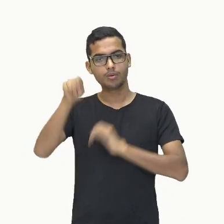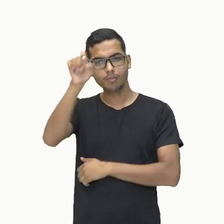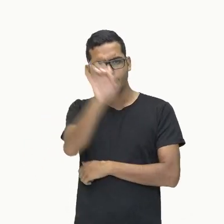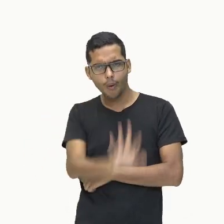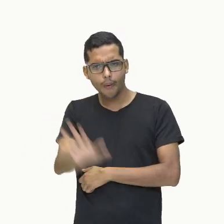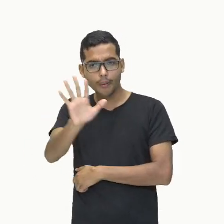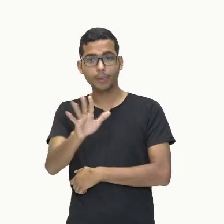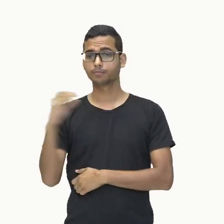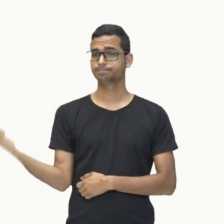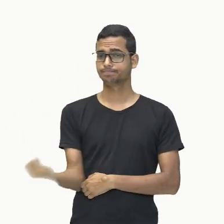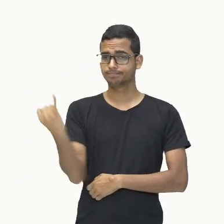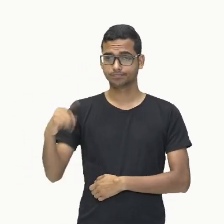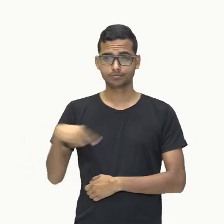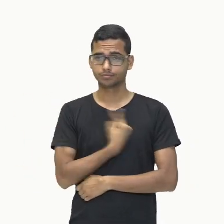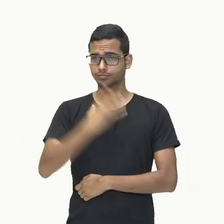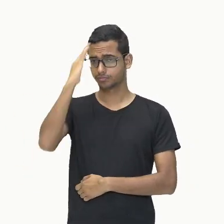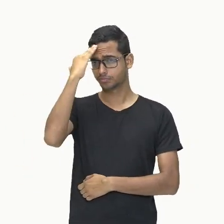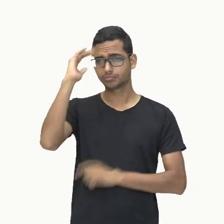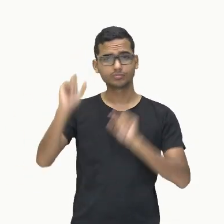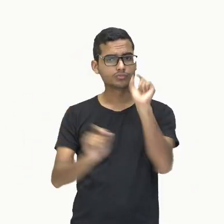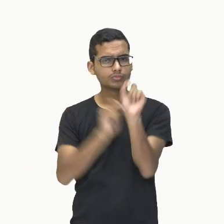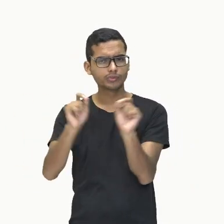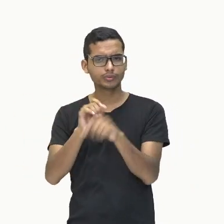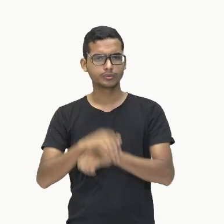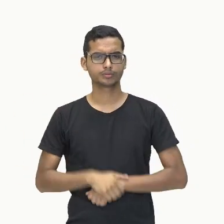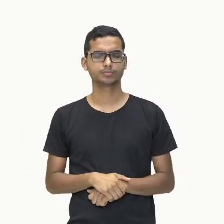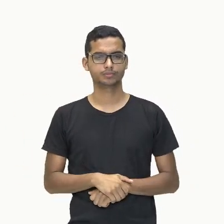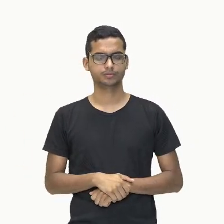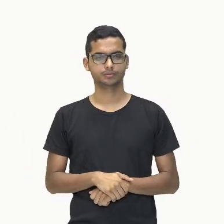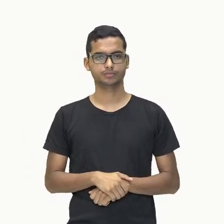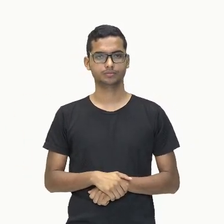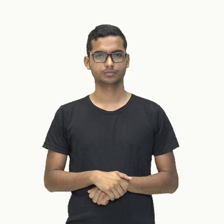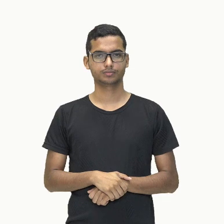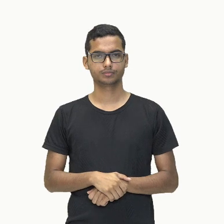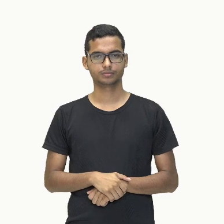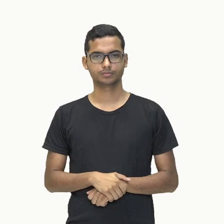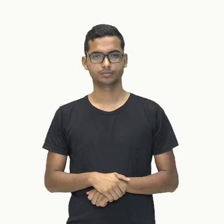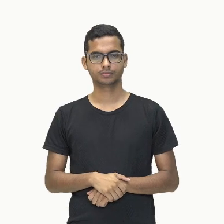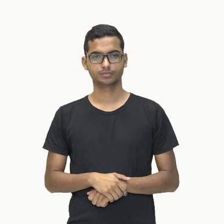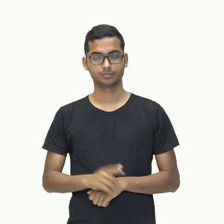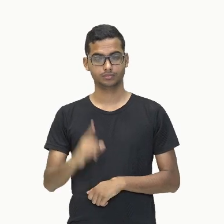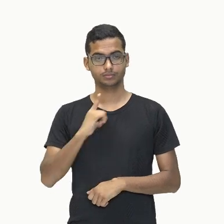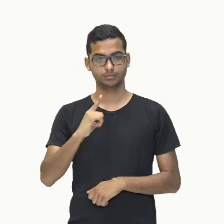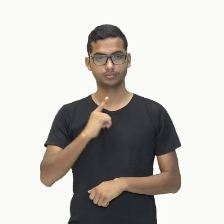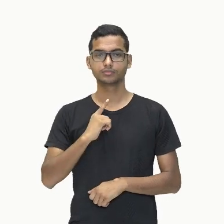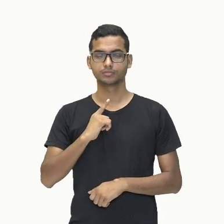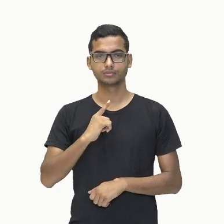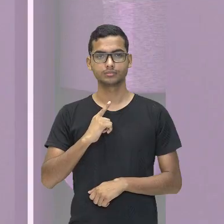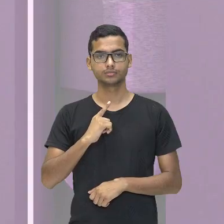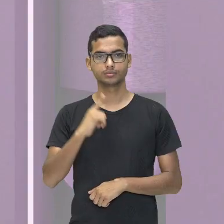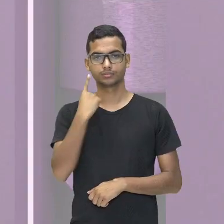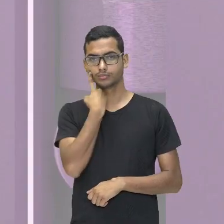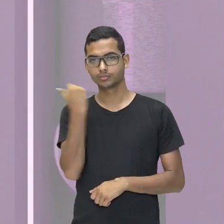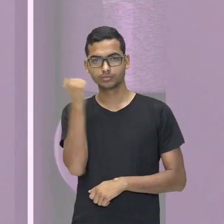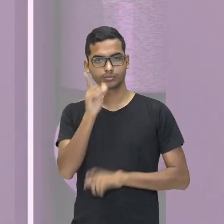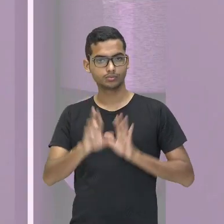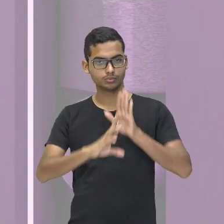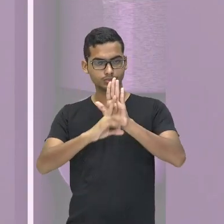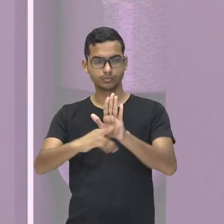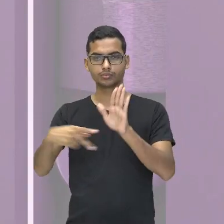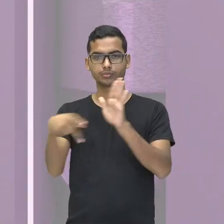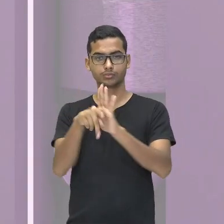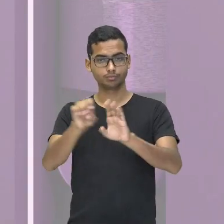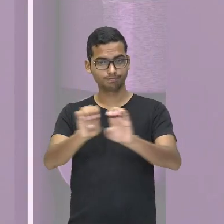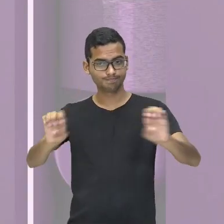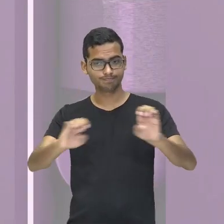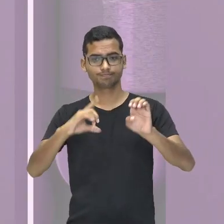é importante que a gente entenda que existem, né, mais de uma maneira de representar a equação de uma reta, tá bom?